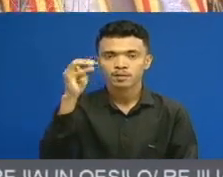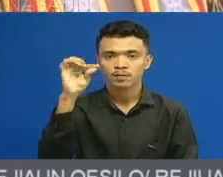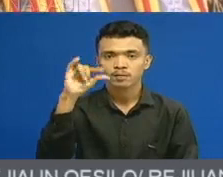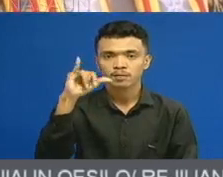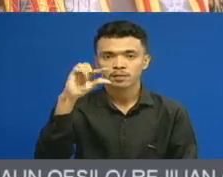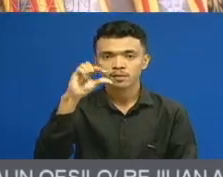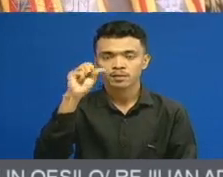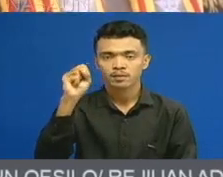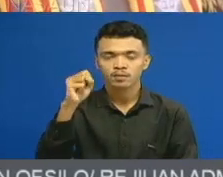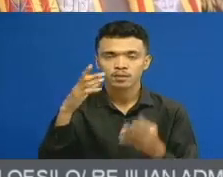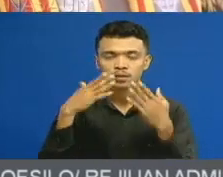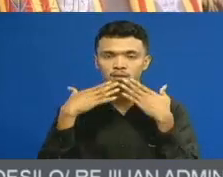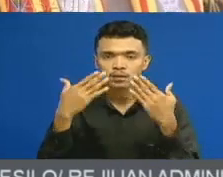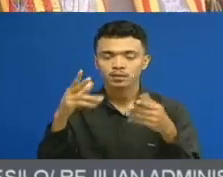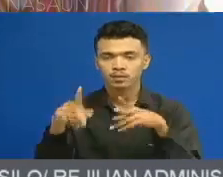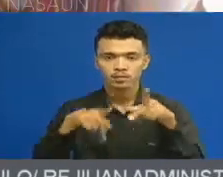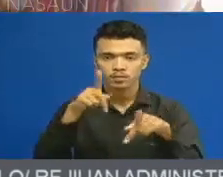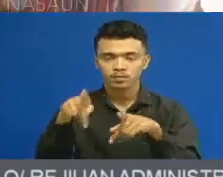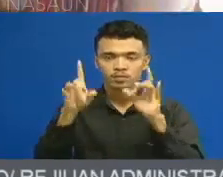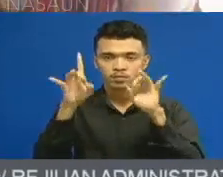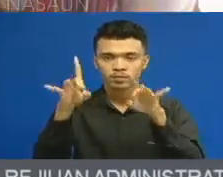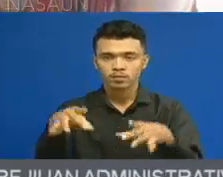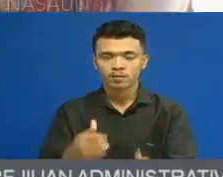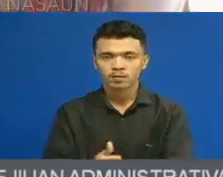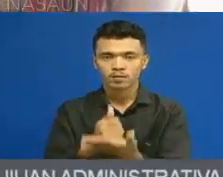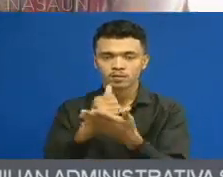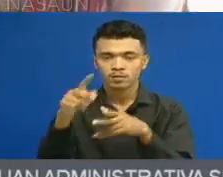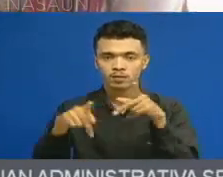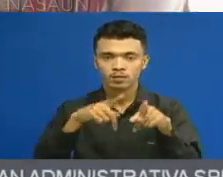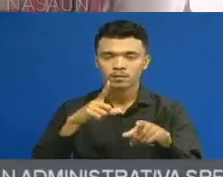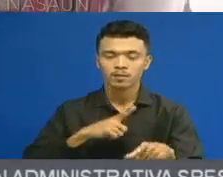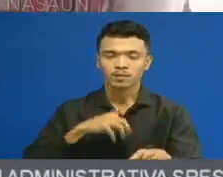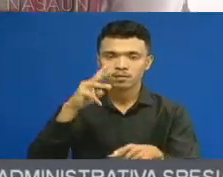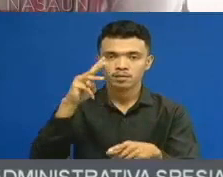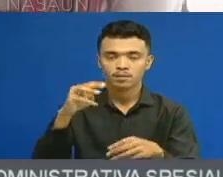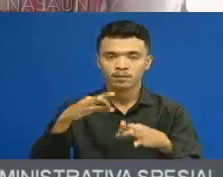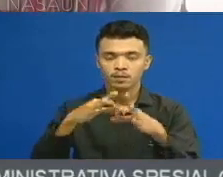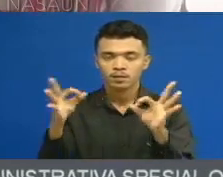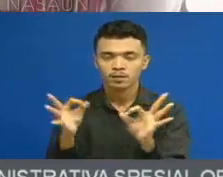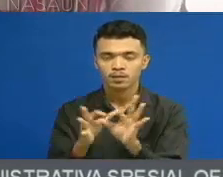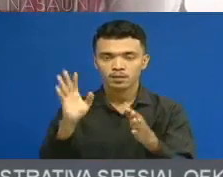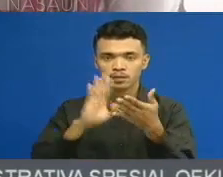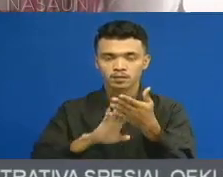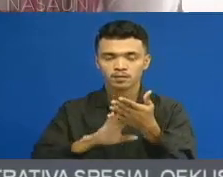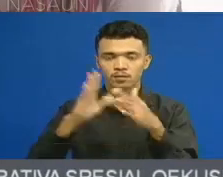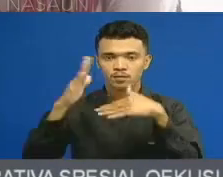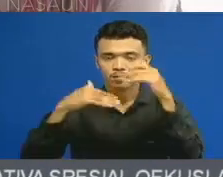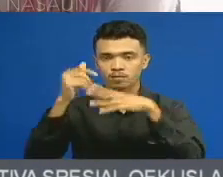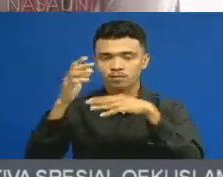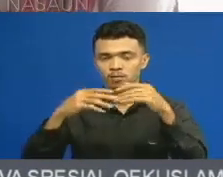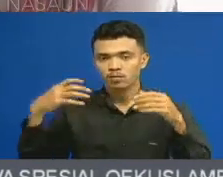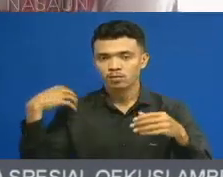Siqueira, agradece ba povo australiano apoio sira ba povo Lautem, anesan reabilita a escola, construi sede